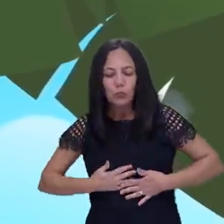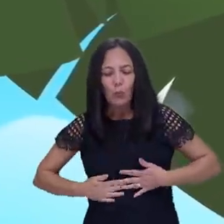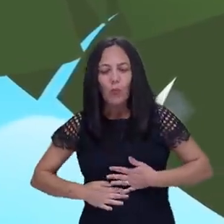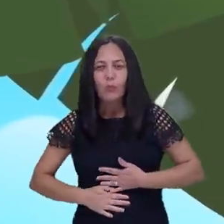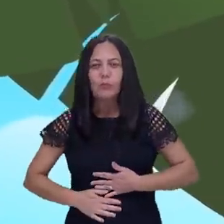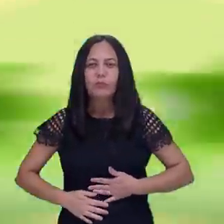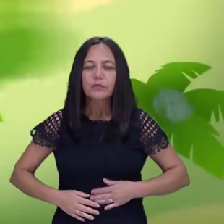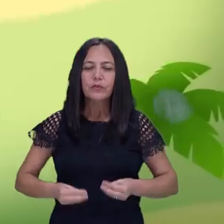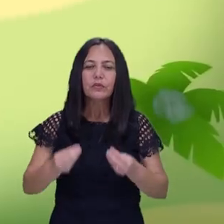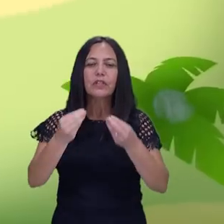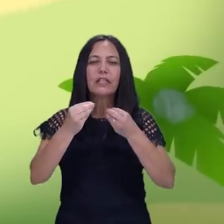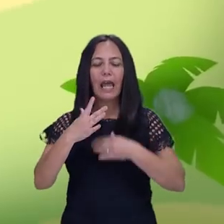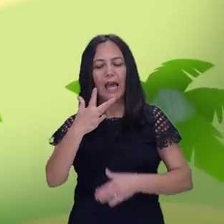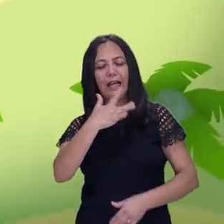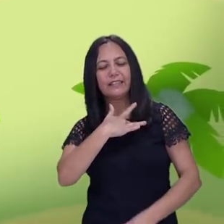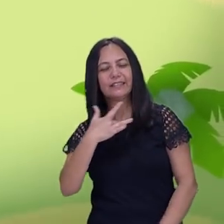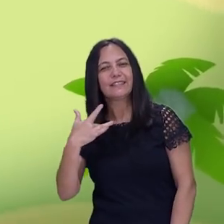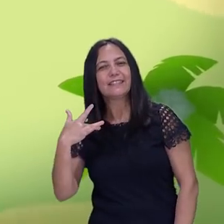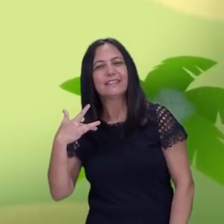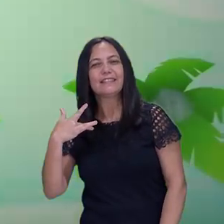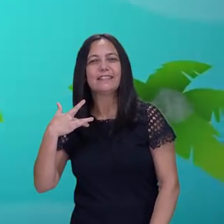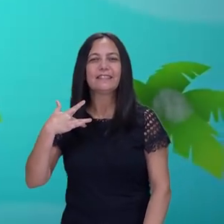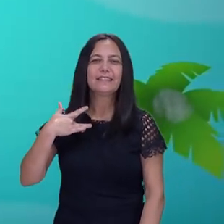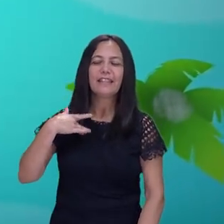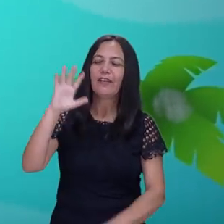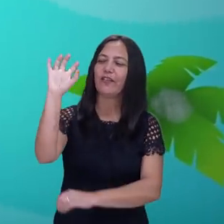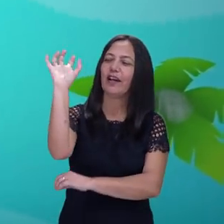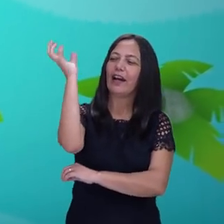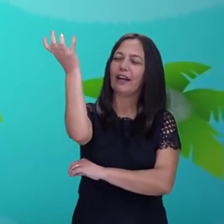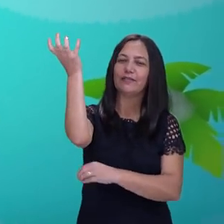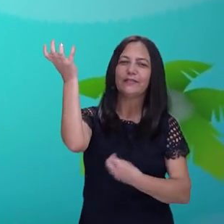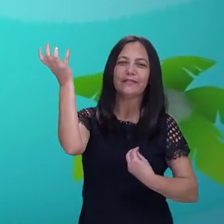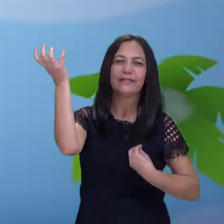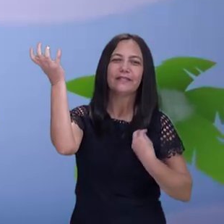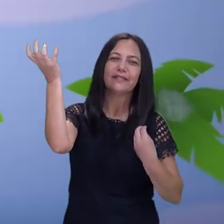de nutrientes.